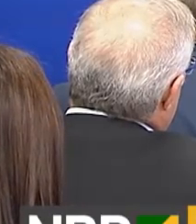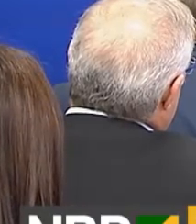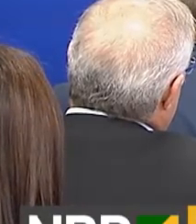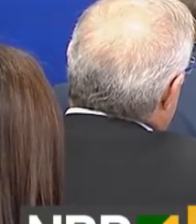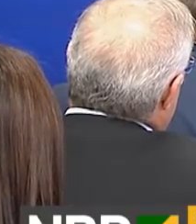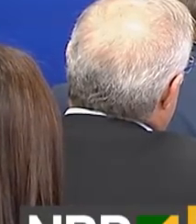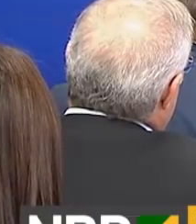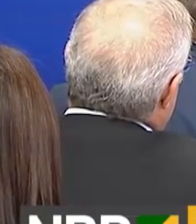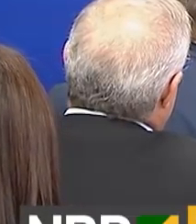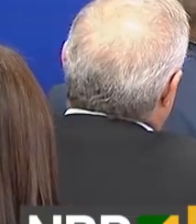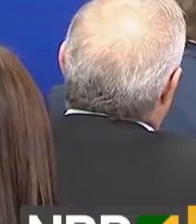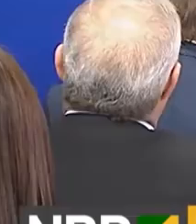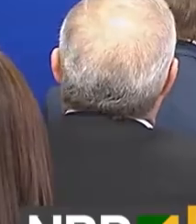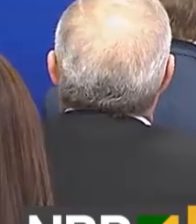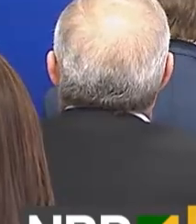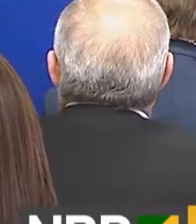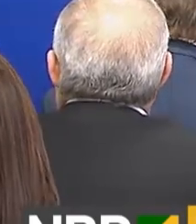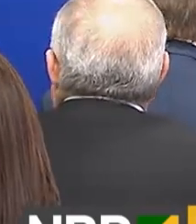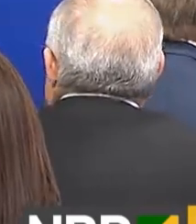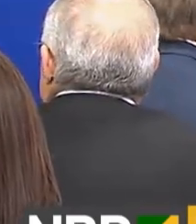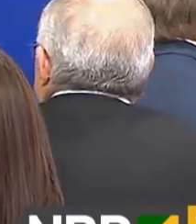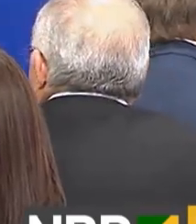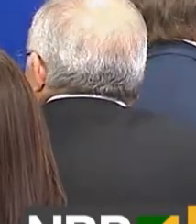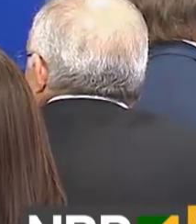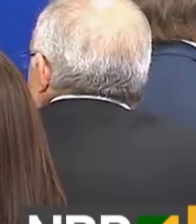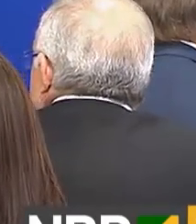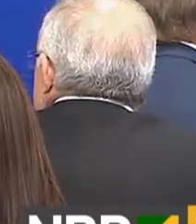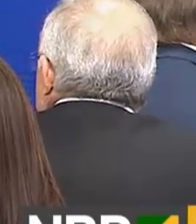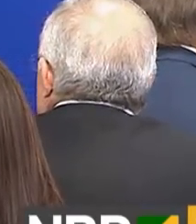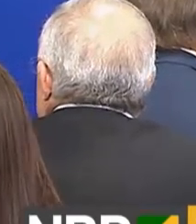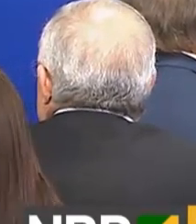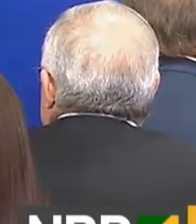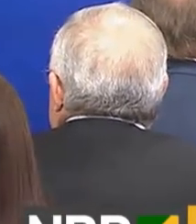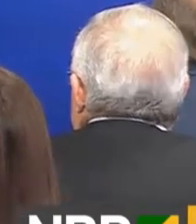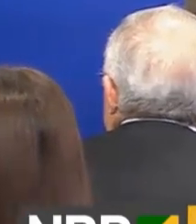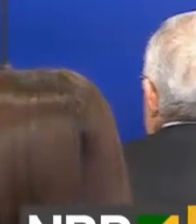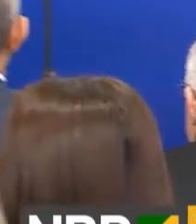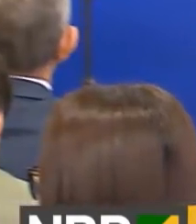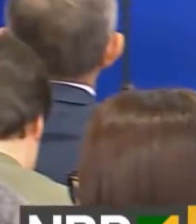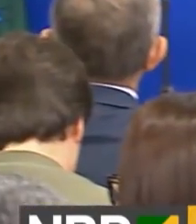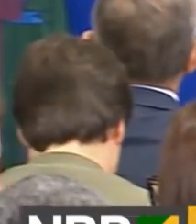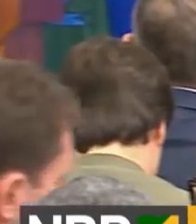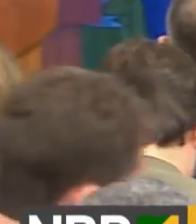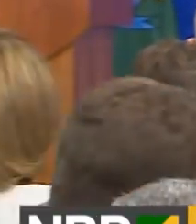senhoras e senhores com a palavra o presidente da república michel temer